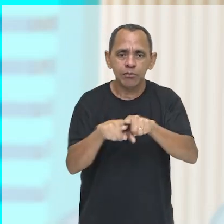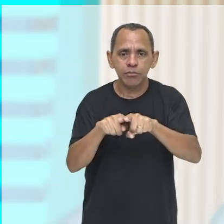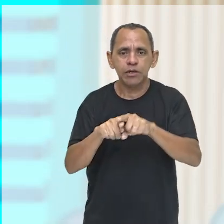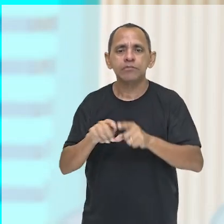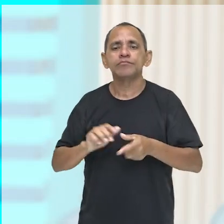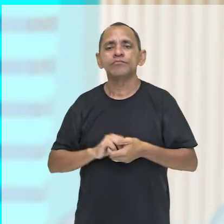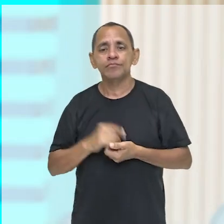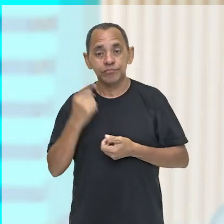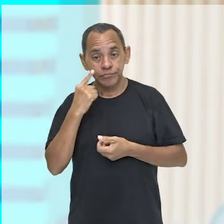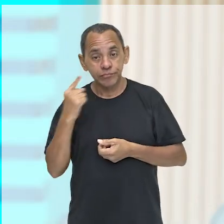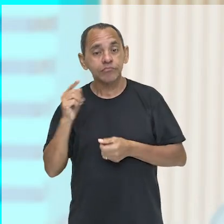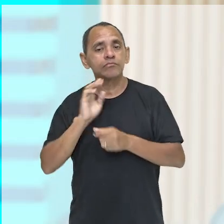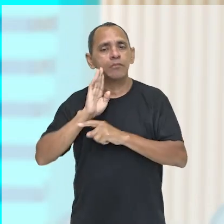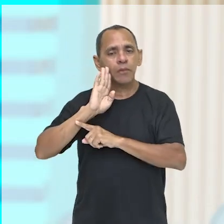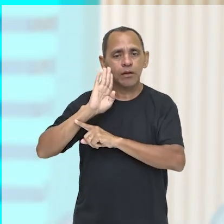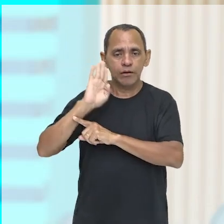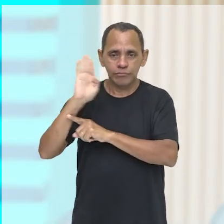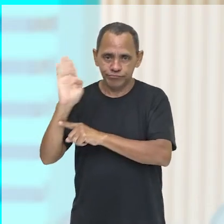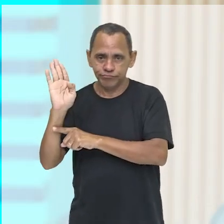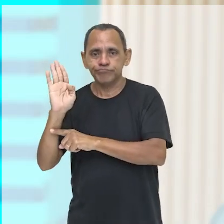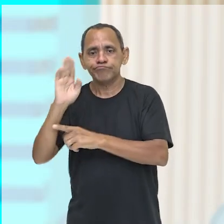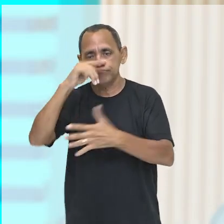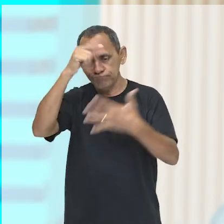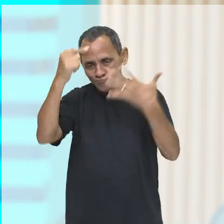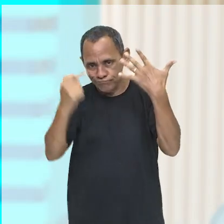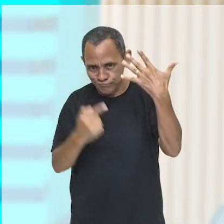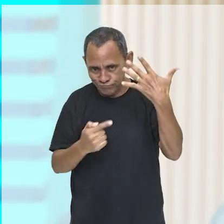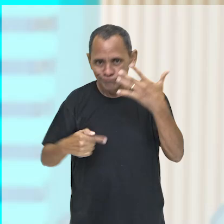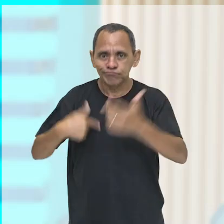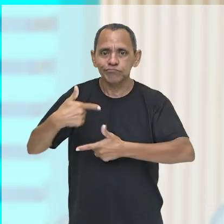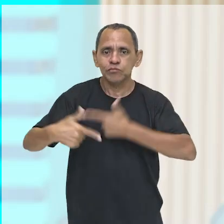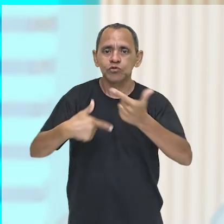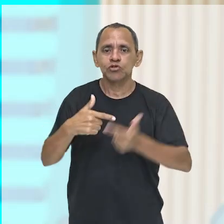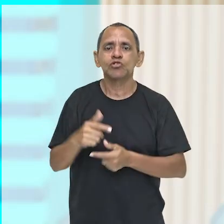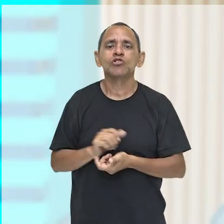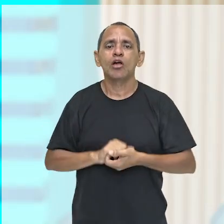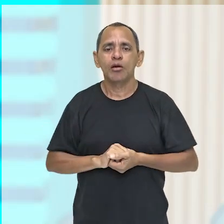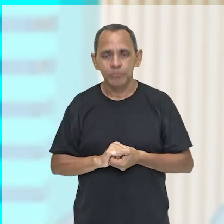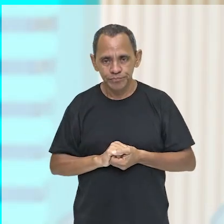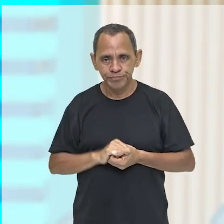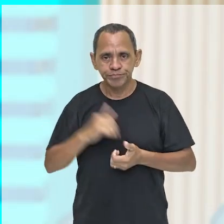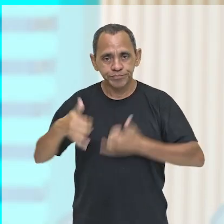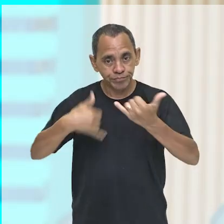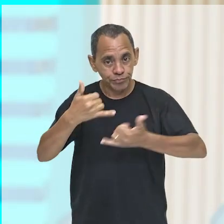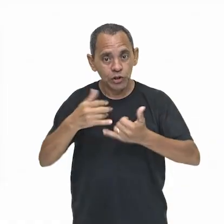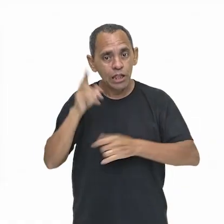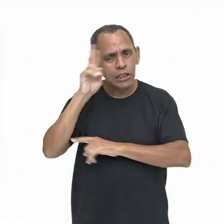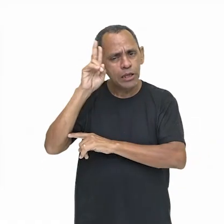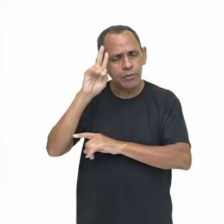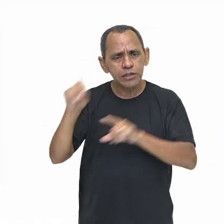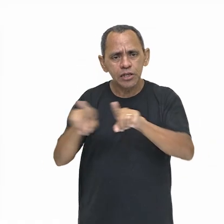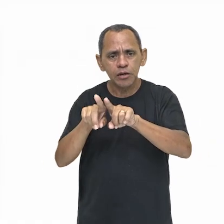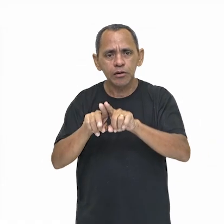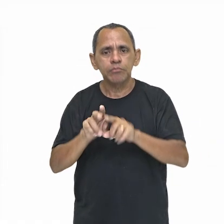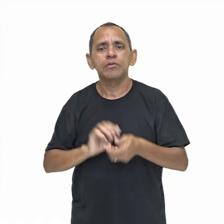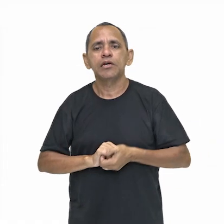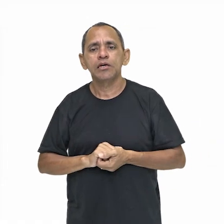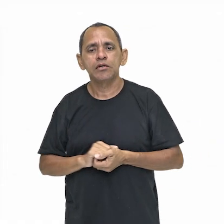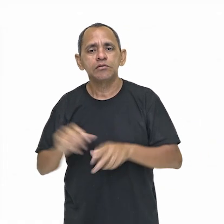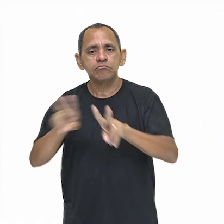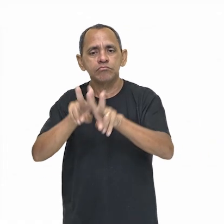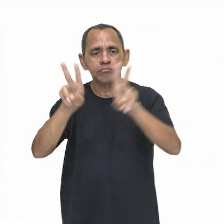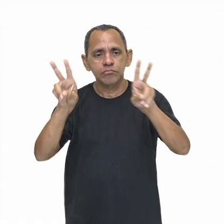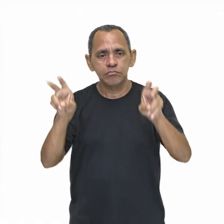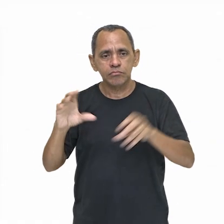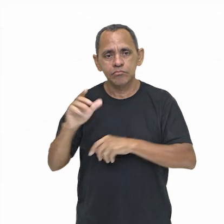principais pontos trabalhados sobre o chokeball. Agora vamos relembrar sobre o tema calistenia.